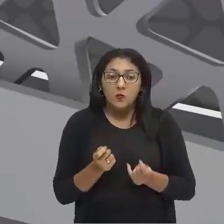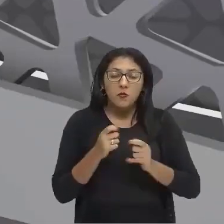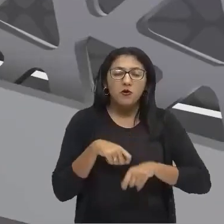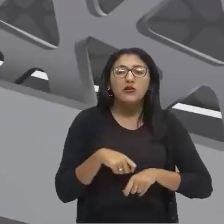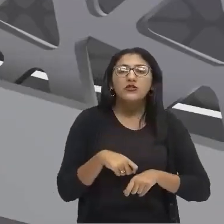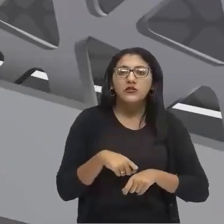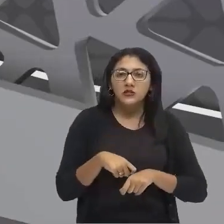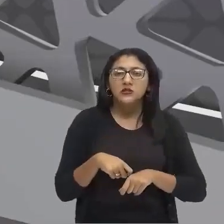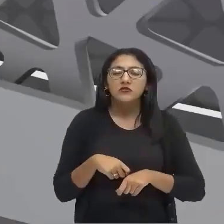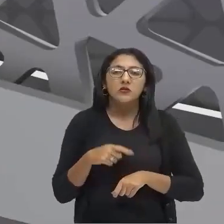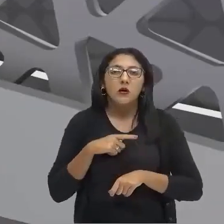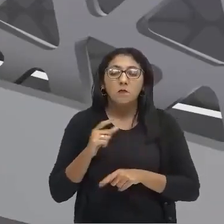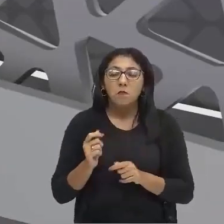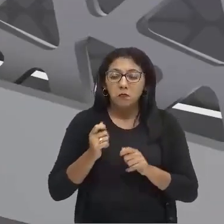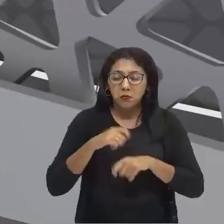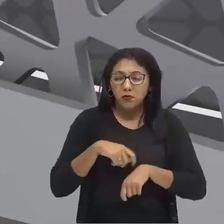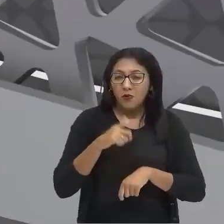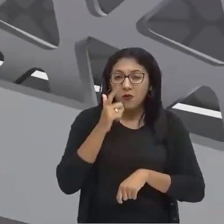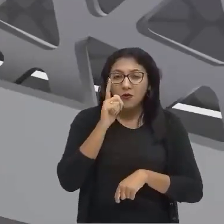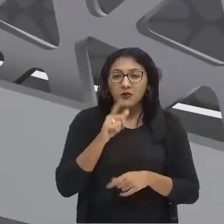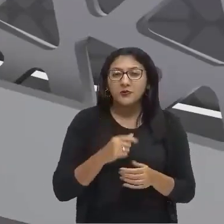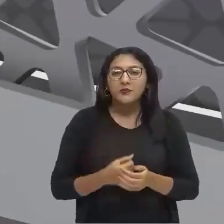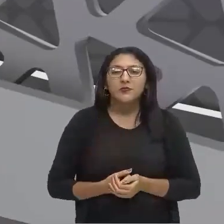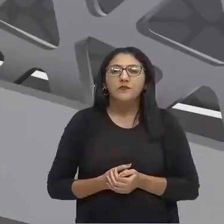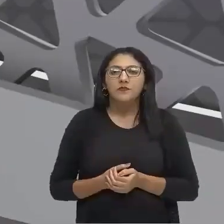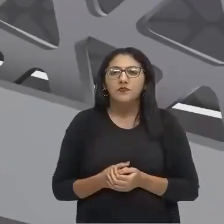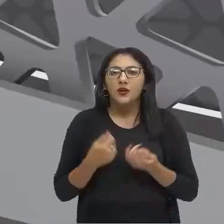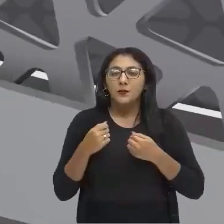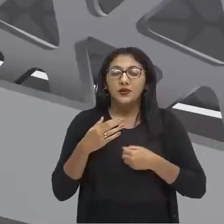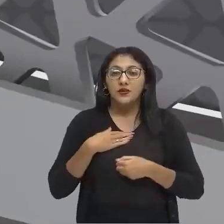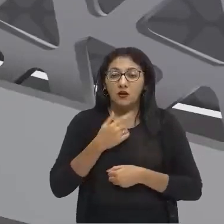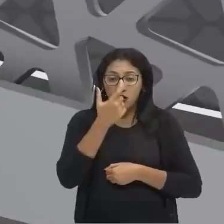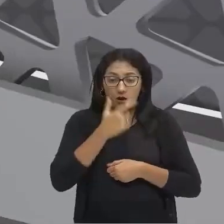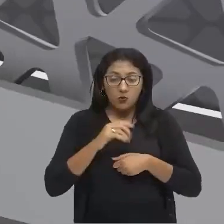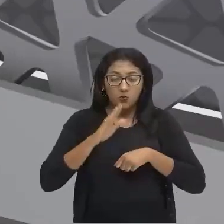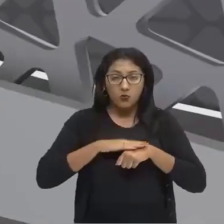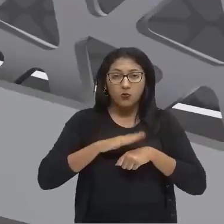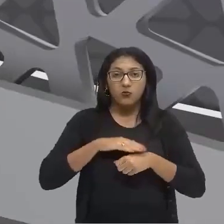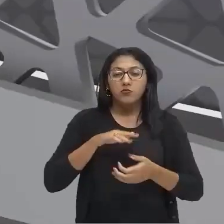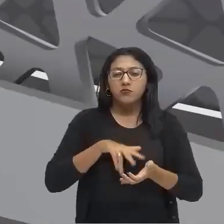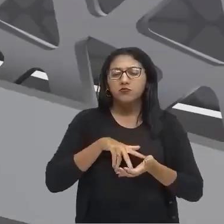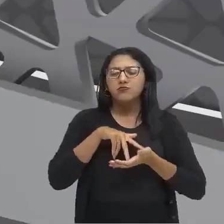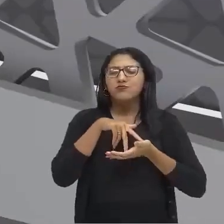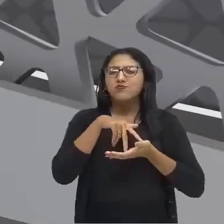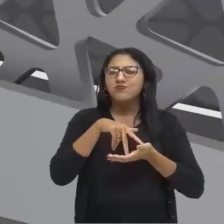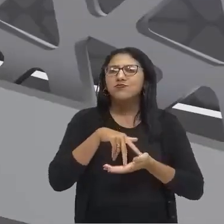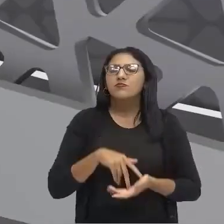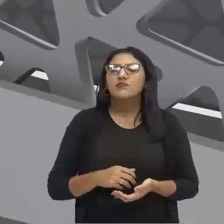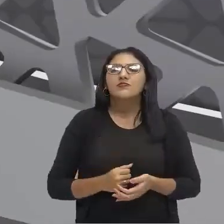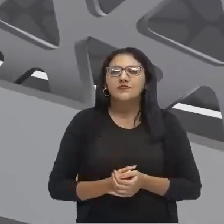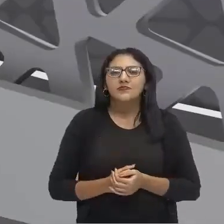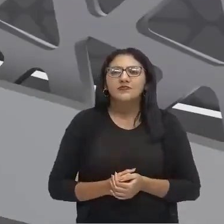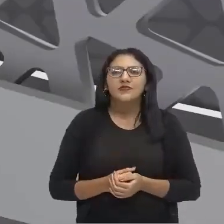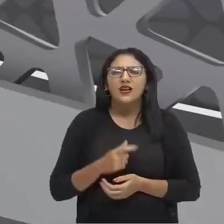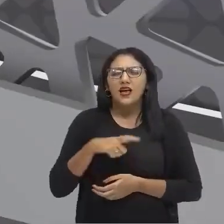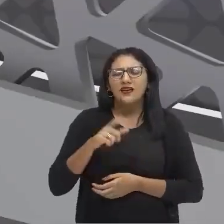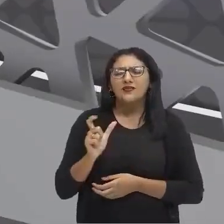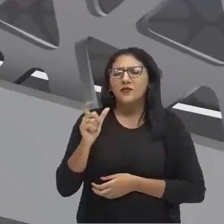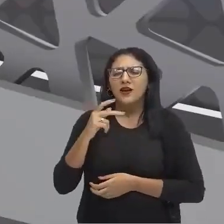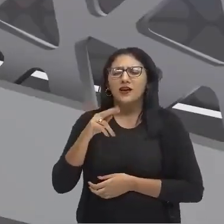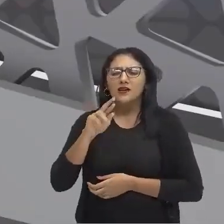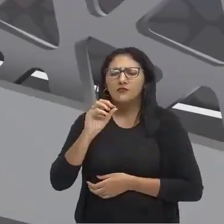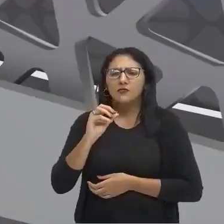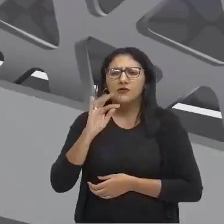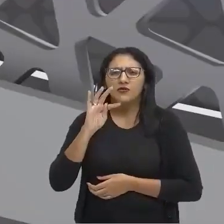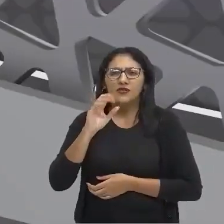para que eu possa me realizar, eu tenho que ser protagonista. E aí, essa palavra que está tão em alta,